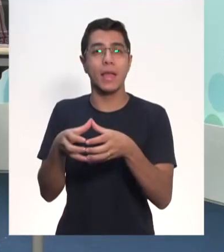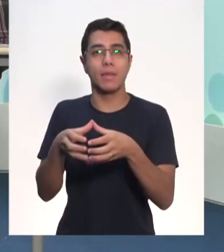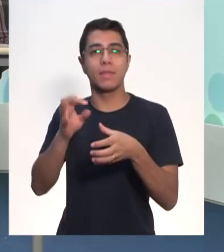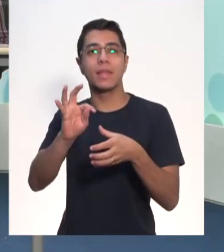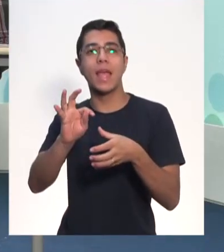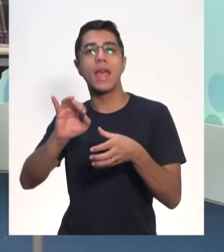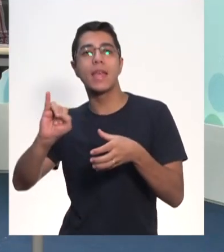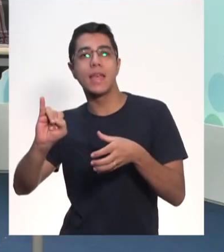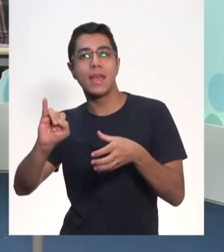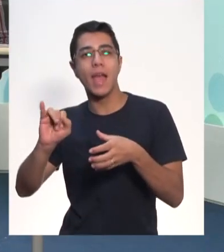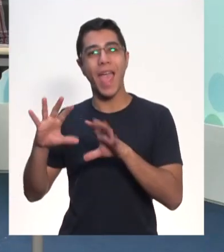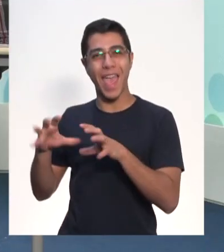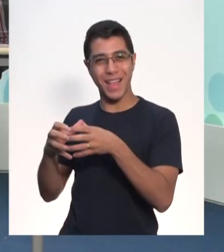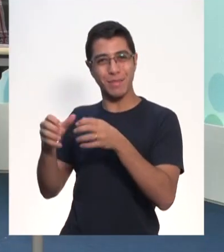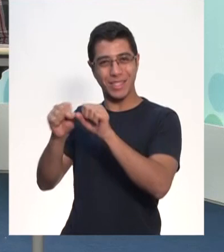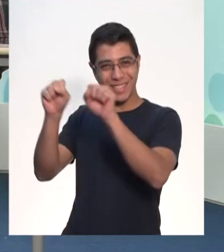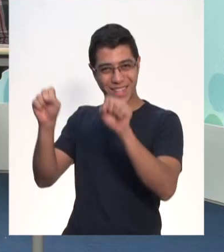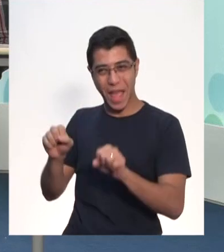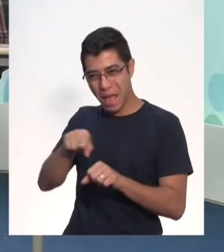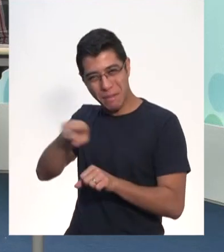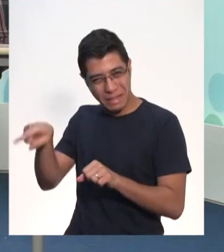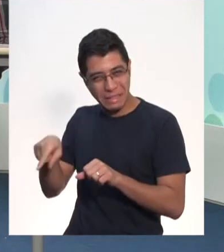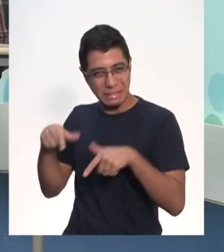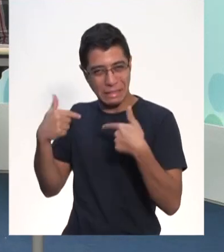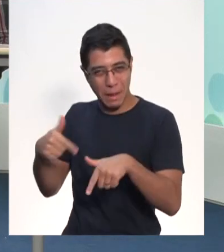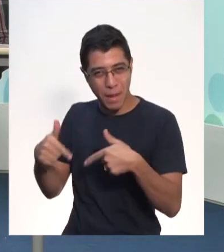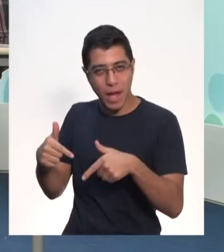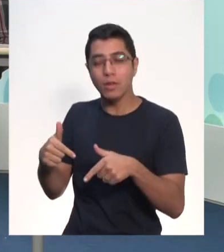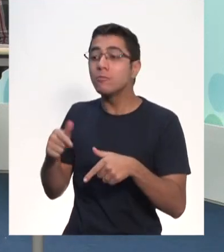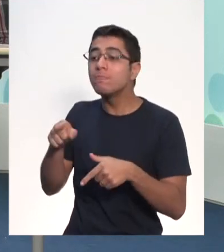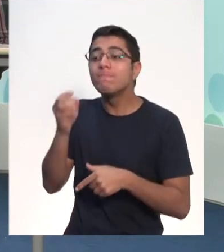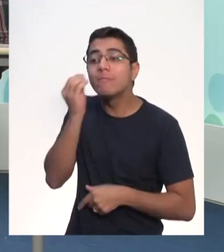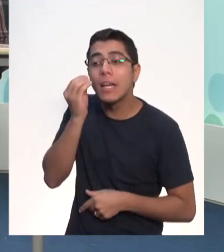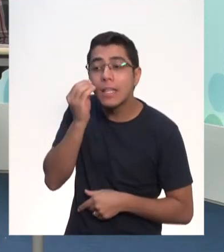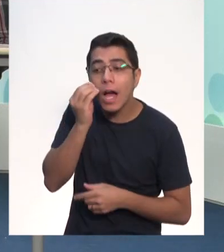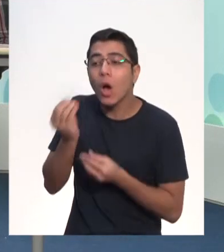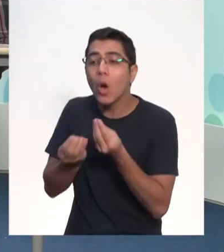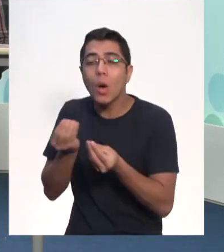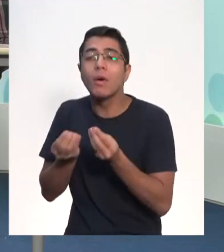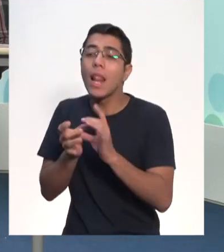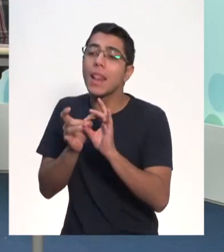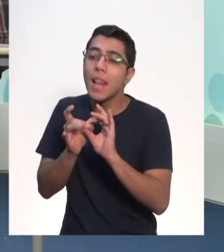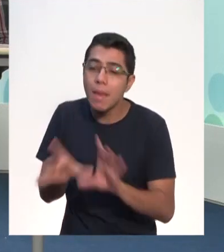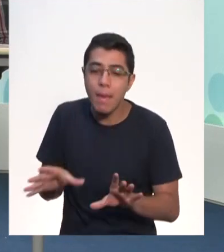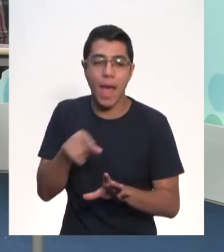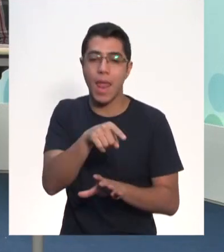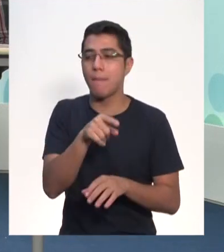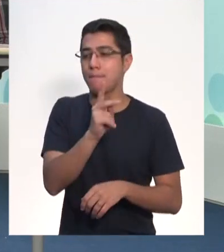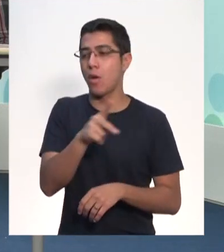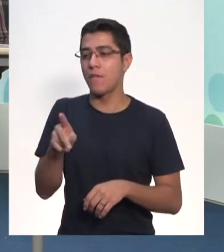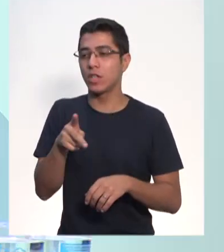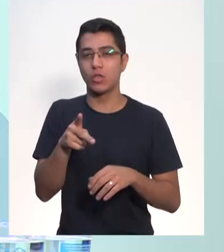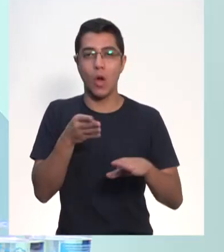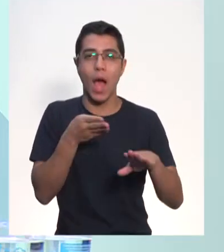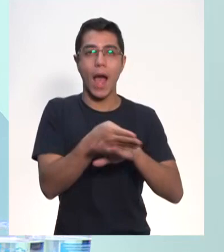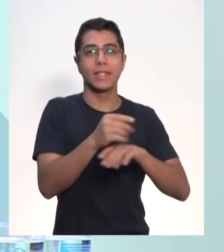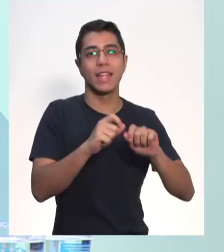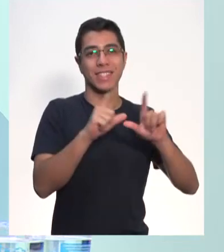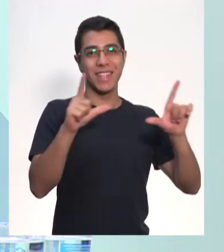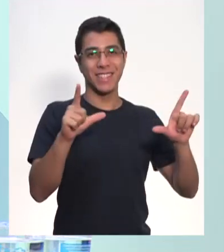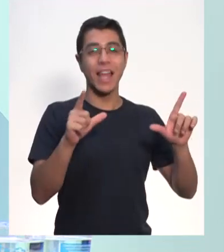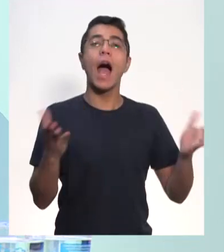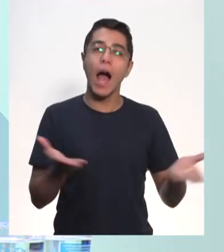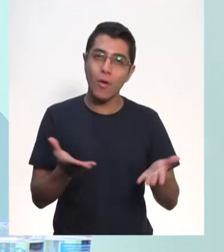acesso ao professor também. Então, nós temos agora, né, alguns professores com certeza já deram uma olhada, quem não conhecia